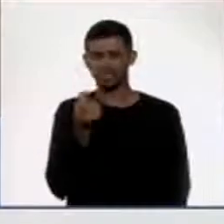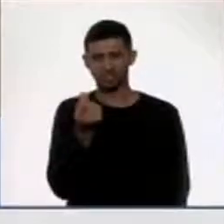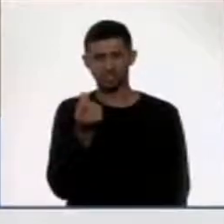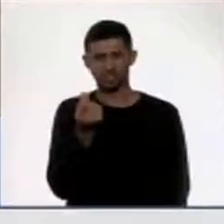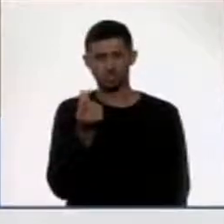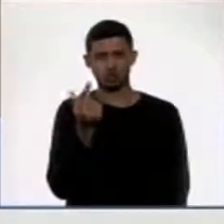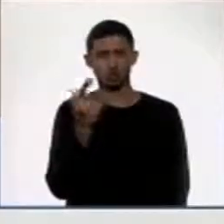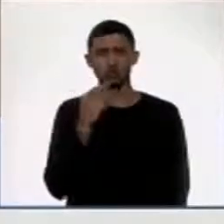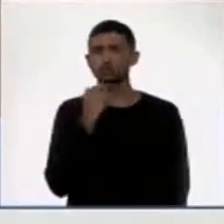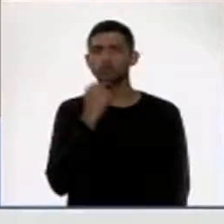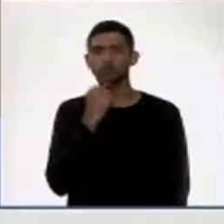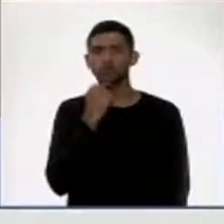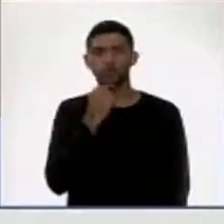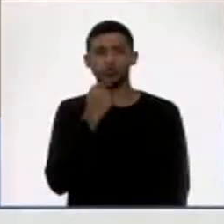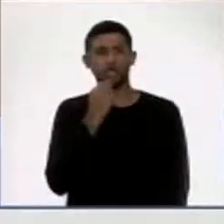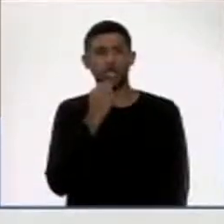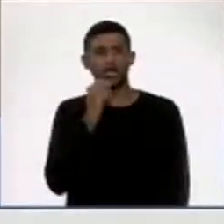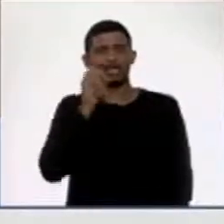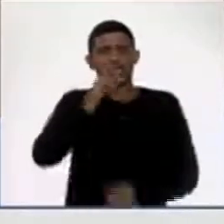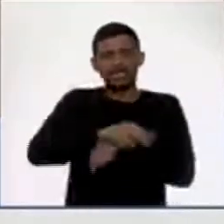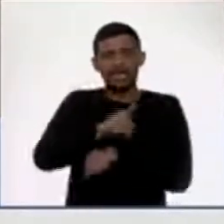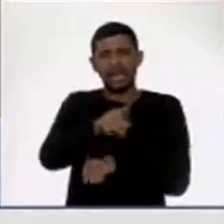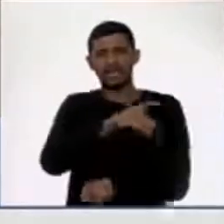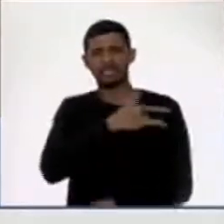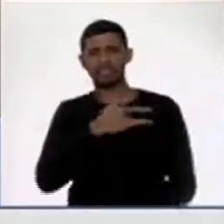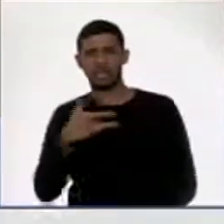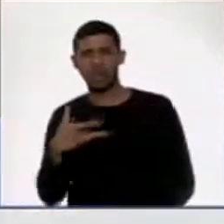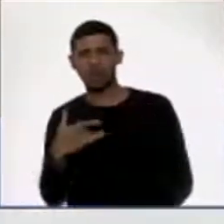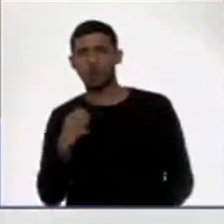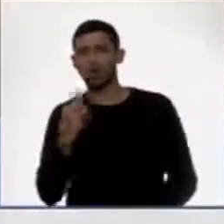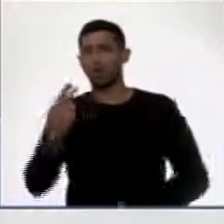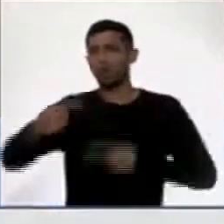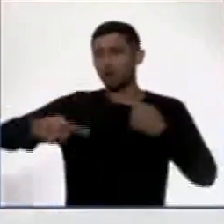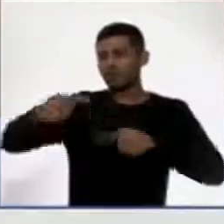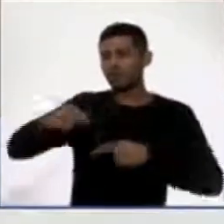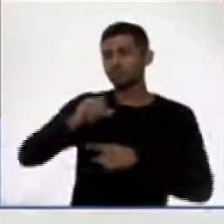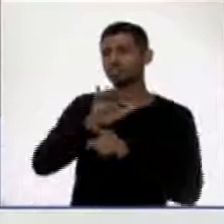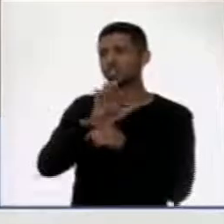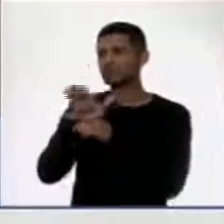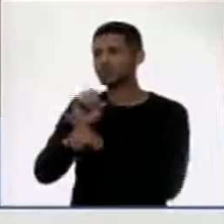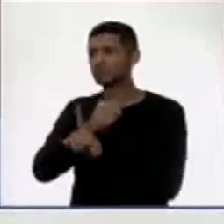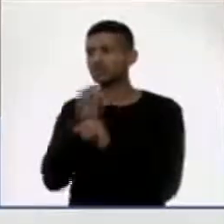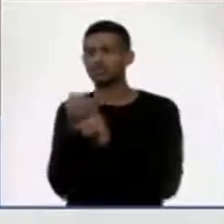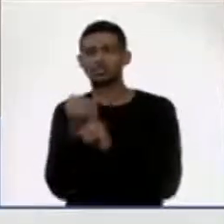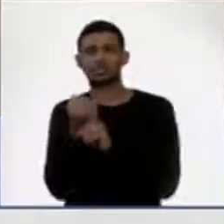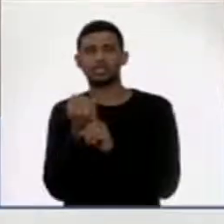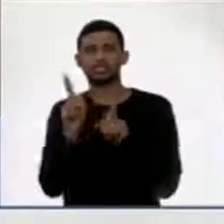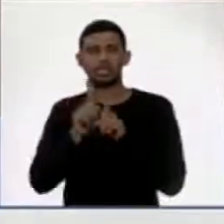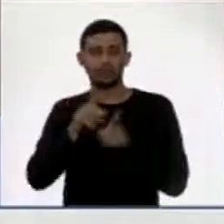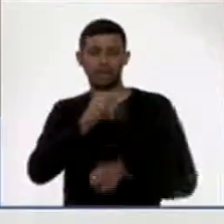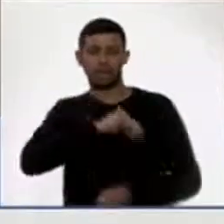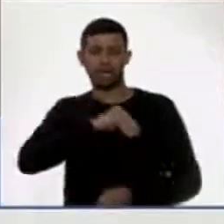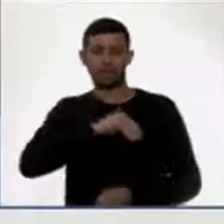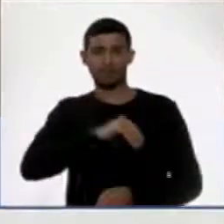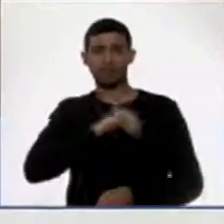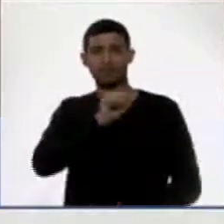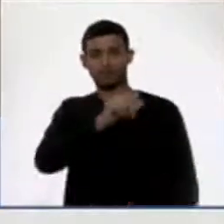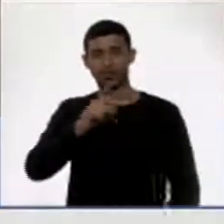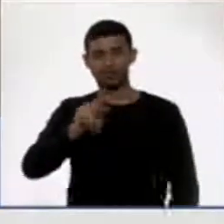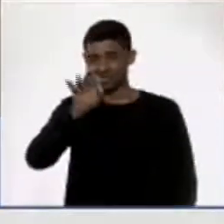cheguem nos serviços de saúde, na política de assistência social e na garantia do pagamento das